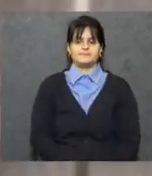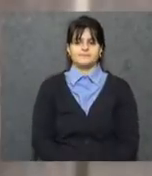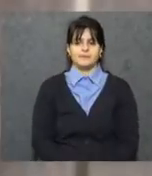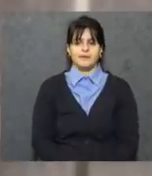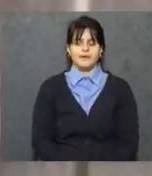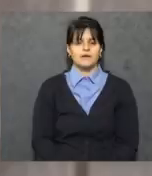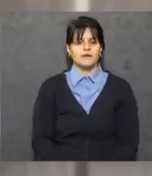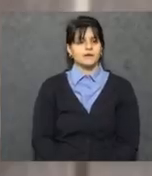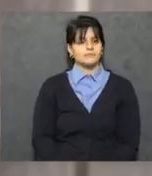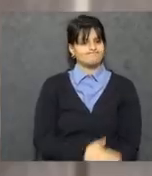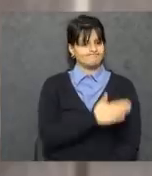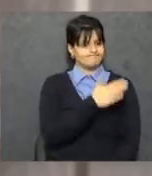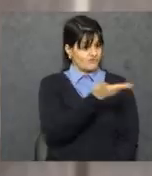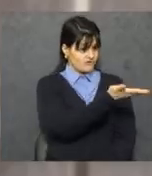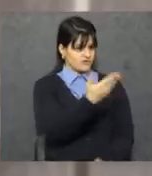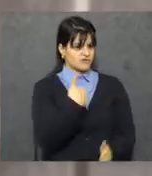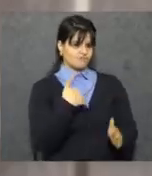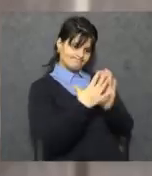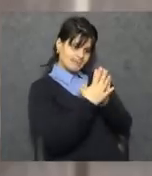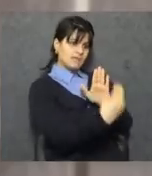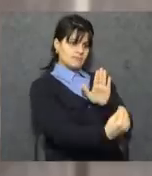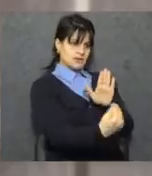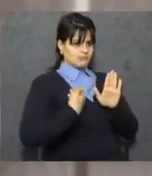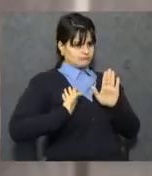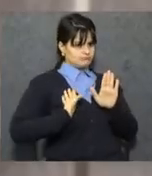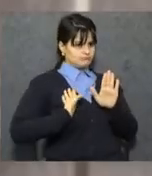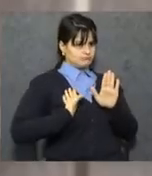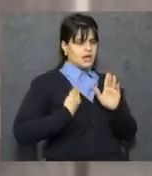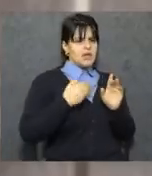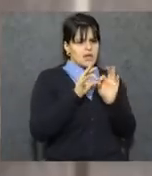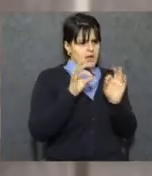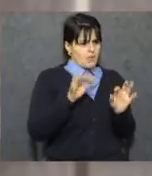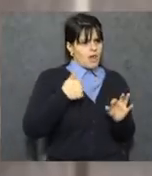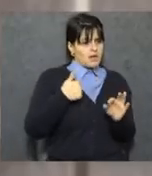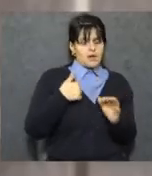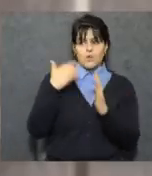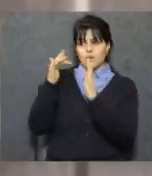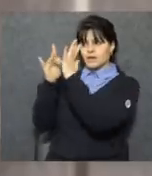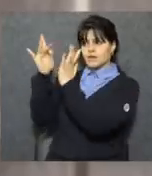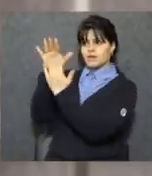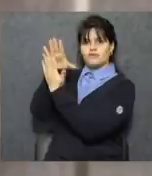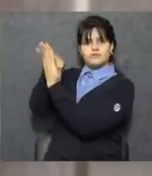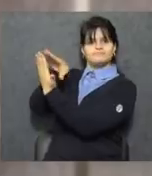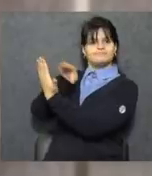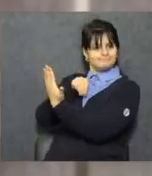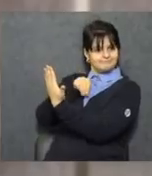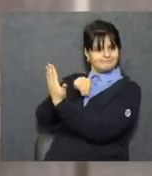Sede meus imitadores, como eu o sou de Cristo.